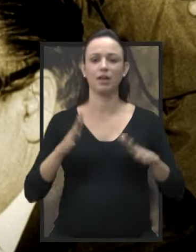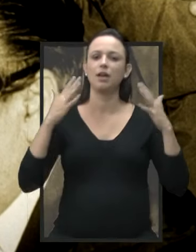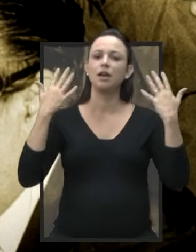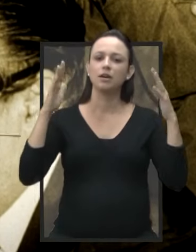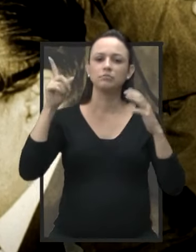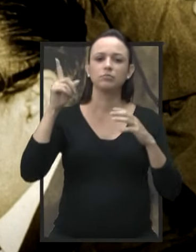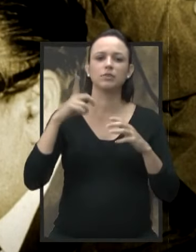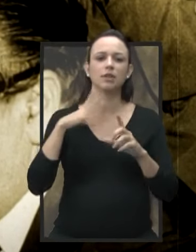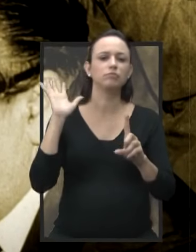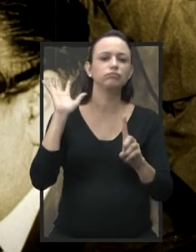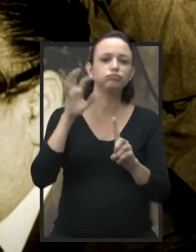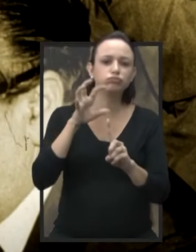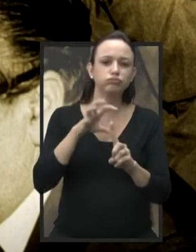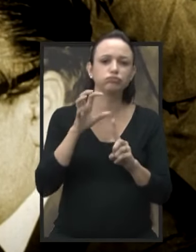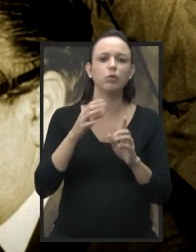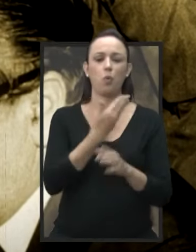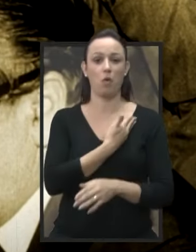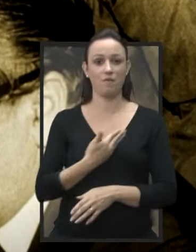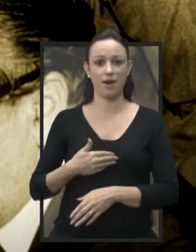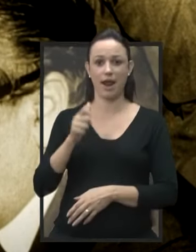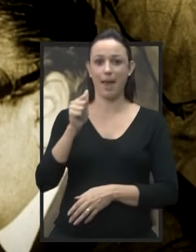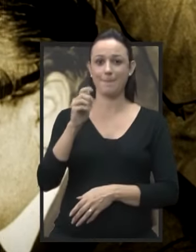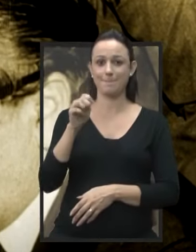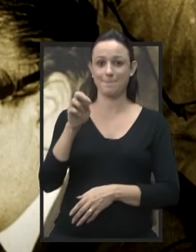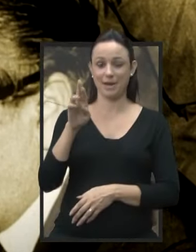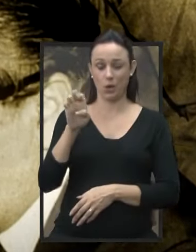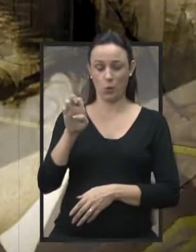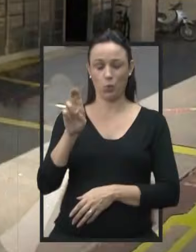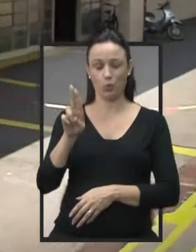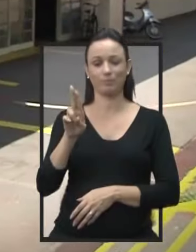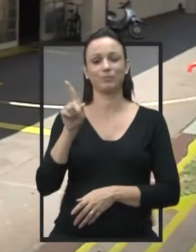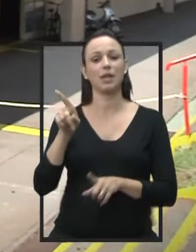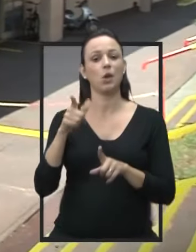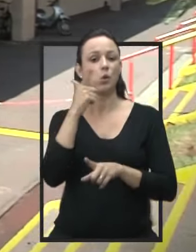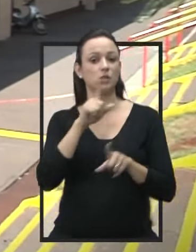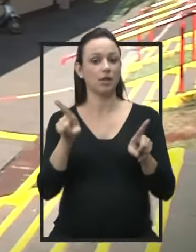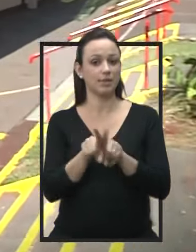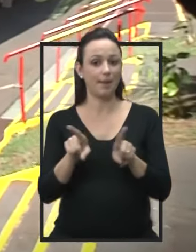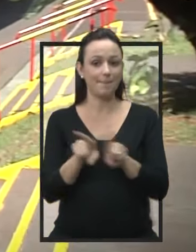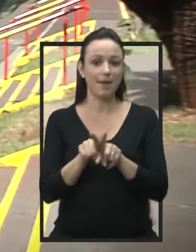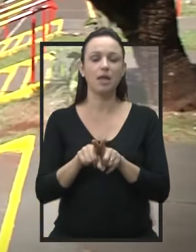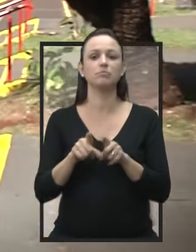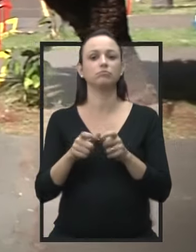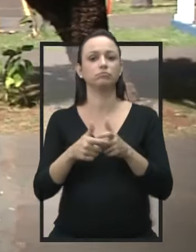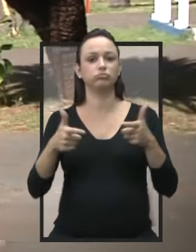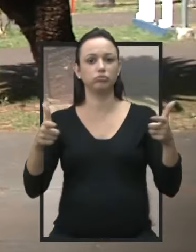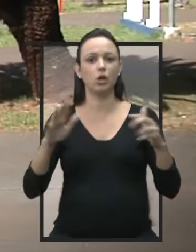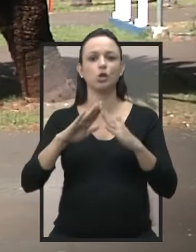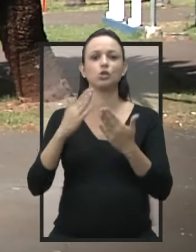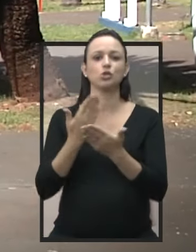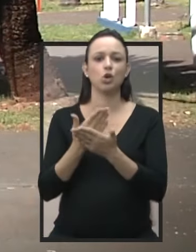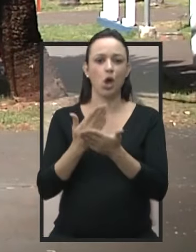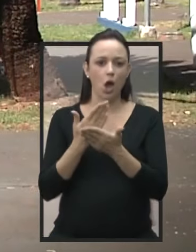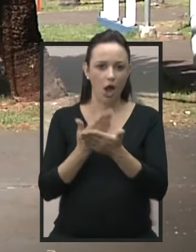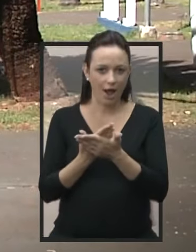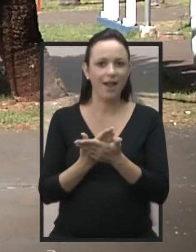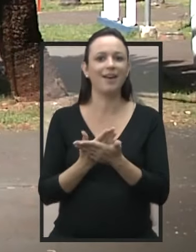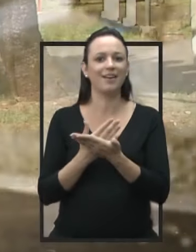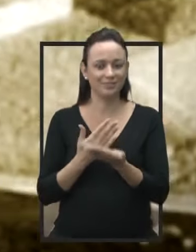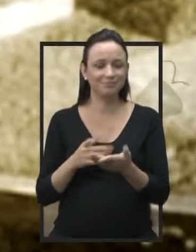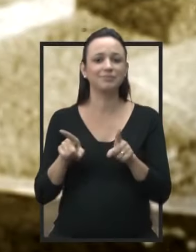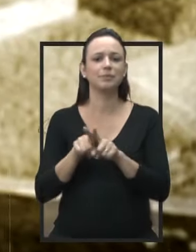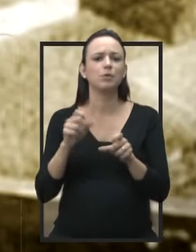Graças à influência que tinha com o governador Abreu Sodré, ele conseguiu também autorizações para ampliação da Escola Técnica